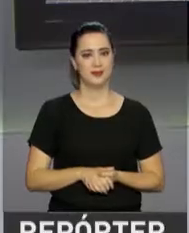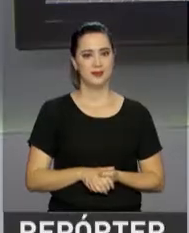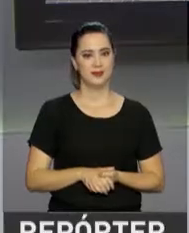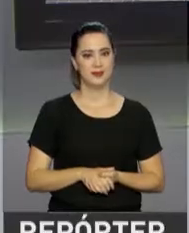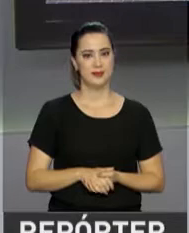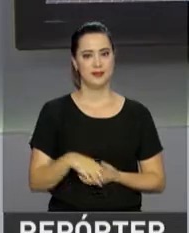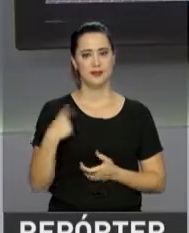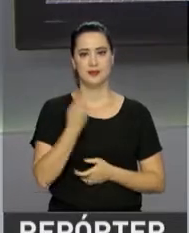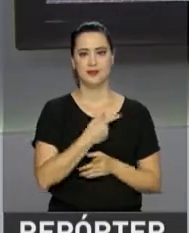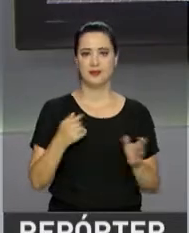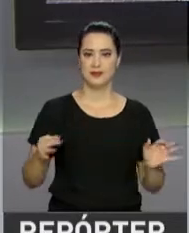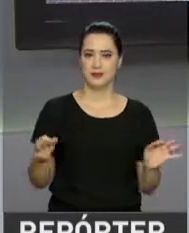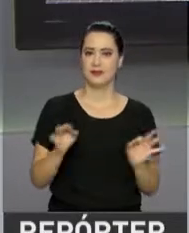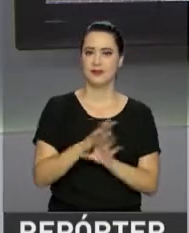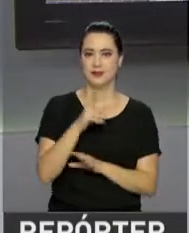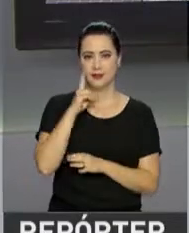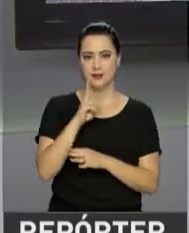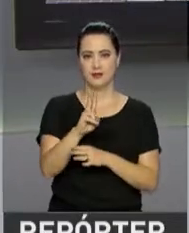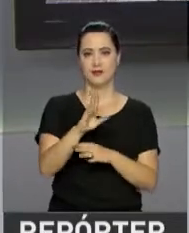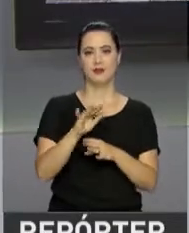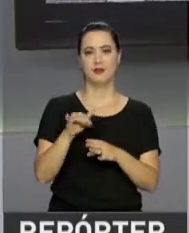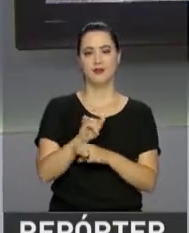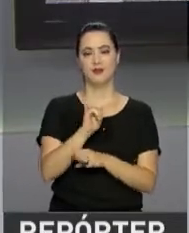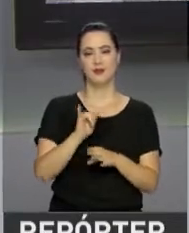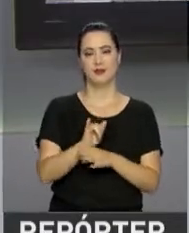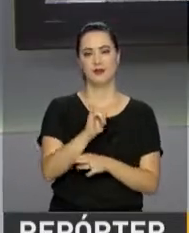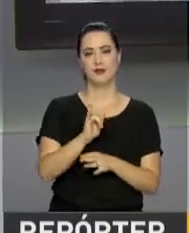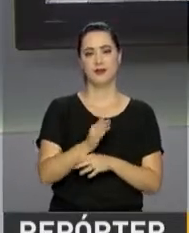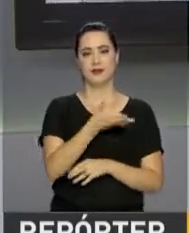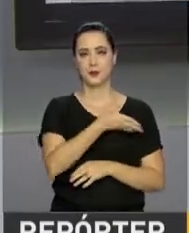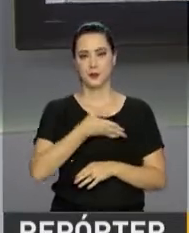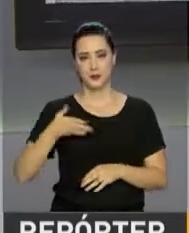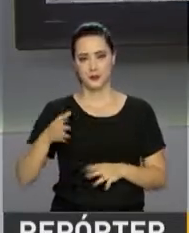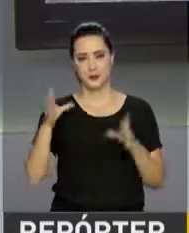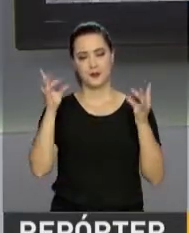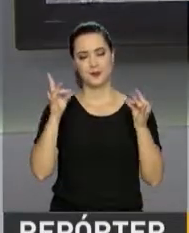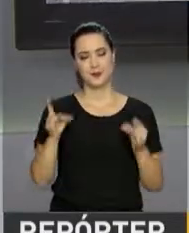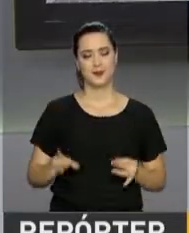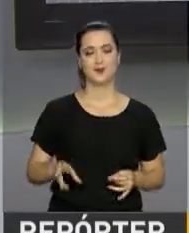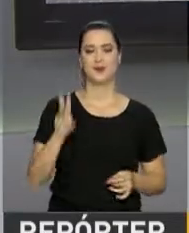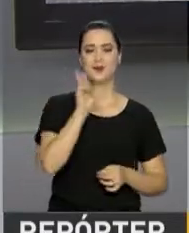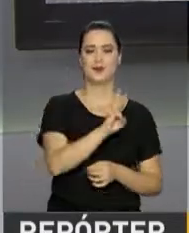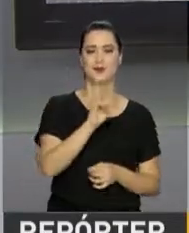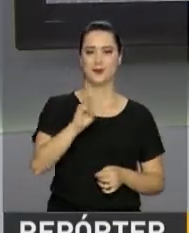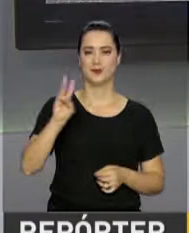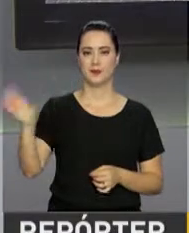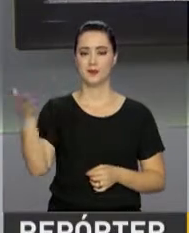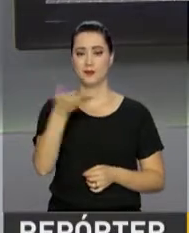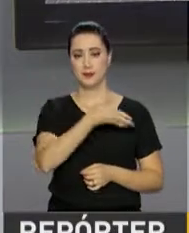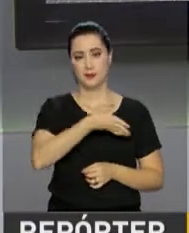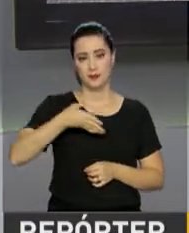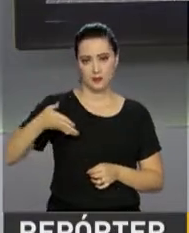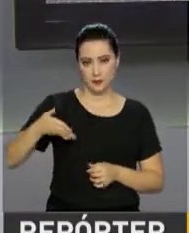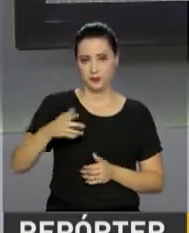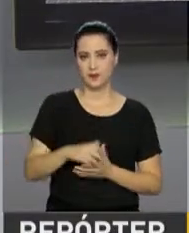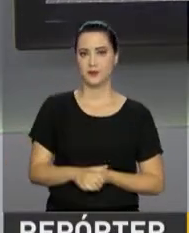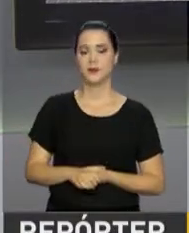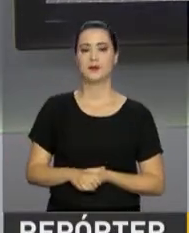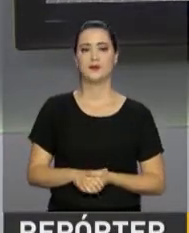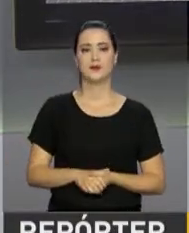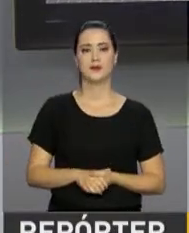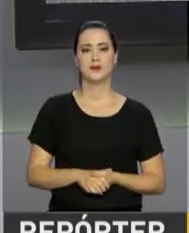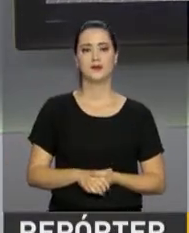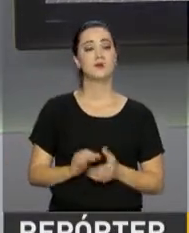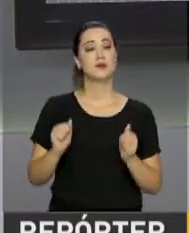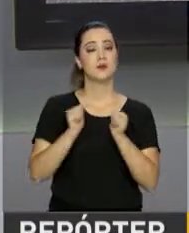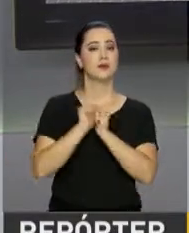nós ficamos por aqui você pode rever as reportagens no youtube toda a nossa programação também está na página da nbr